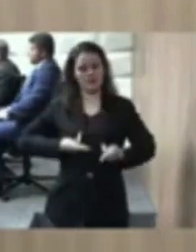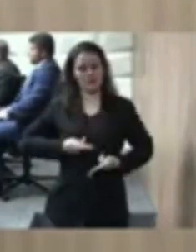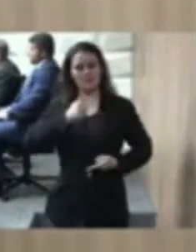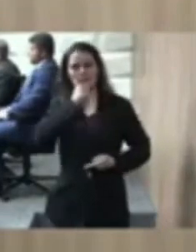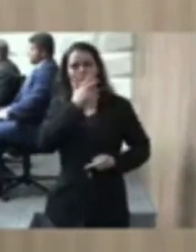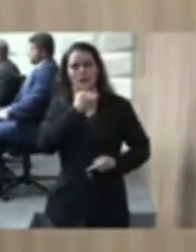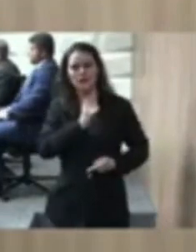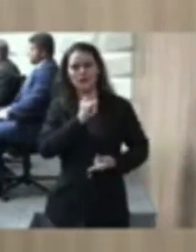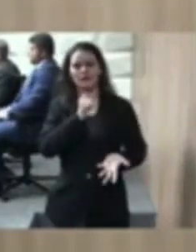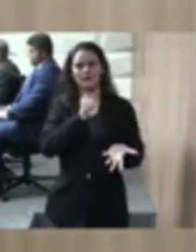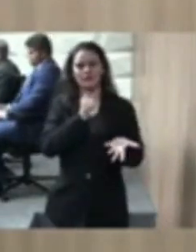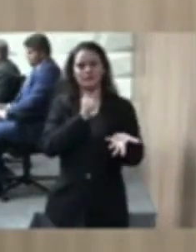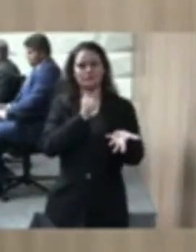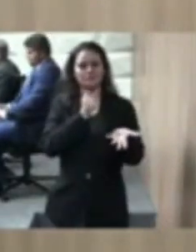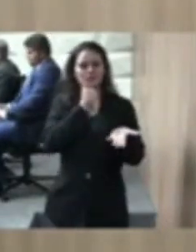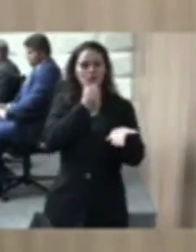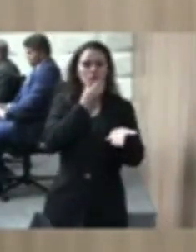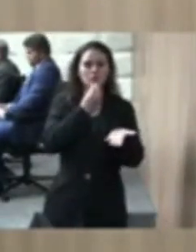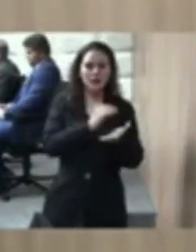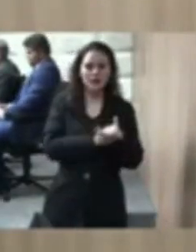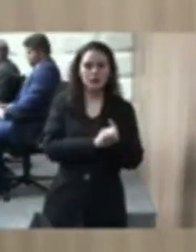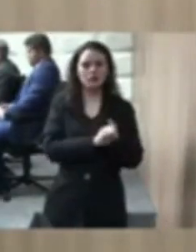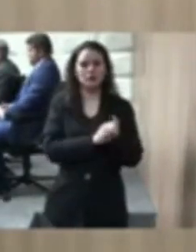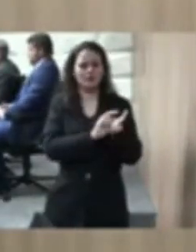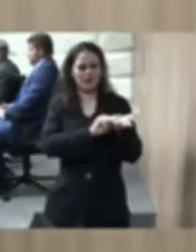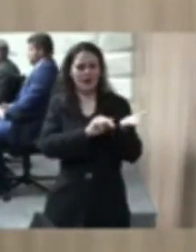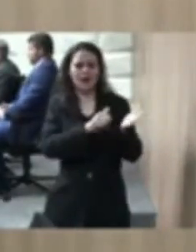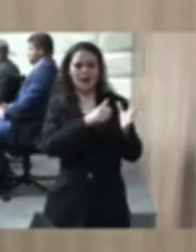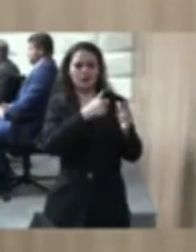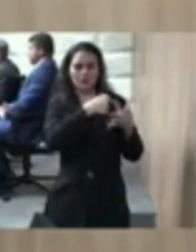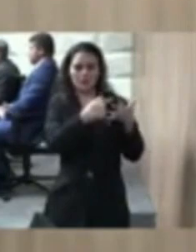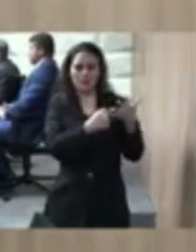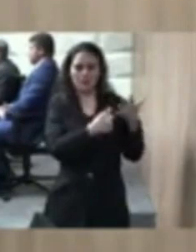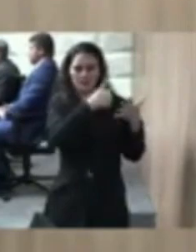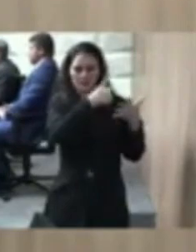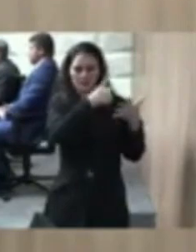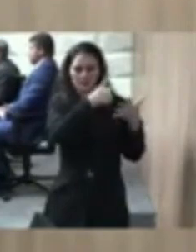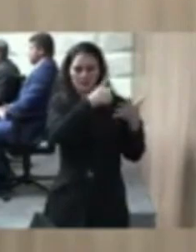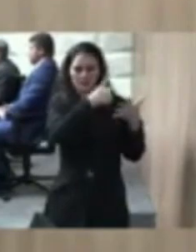esposo, avô, enfim, tudo que já tive a oportunidade de lhe dizer pessoalmente.